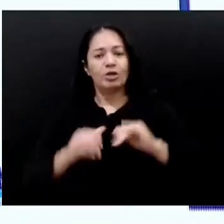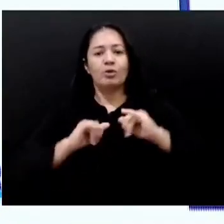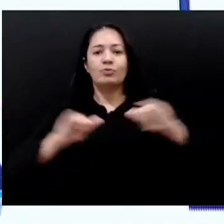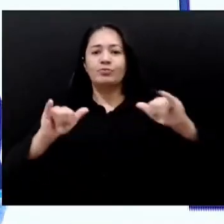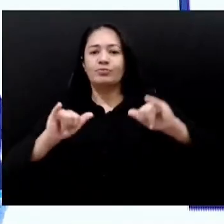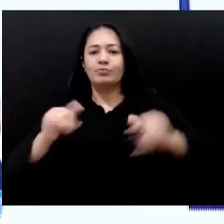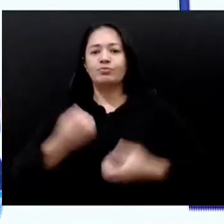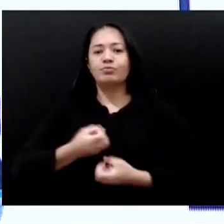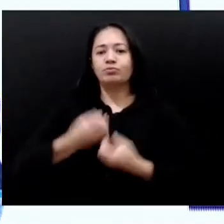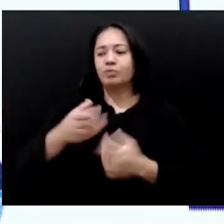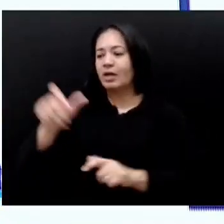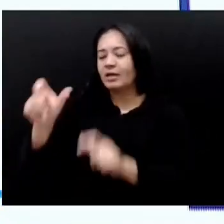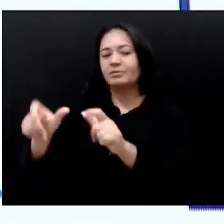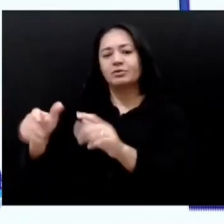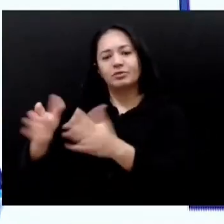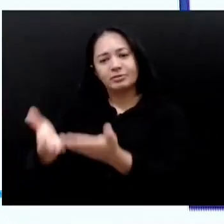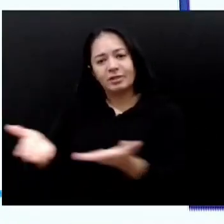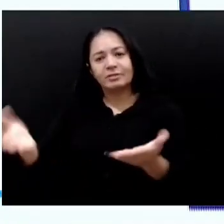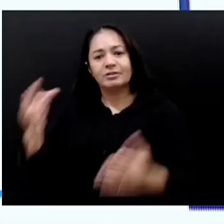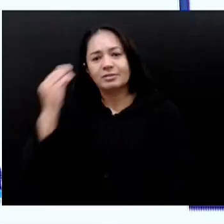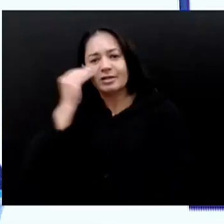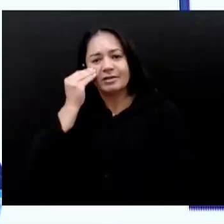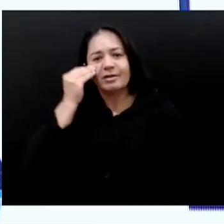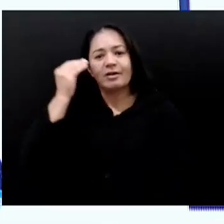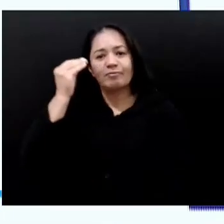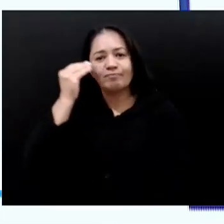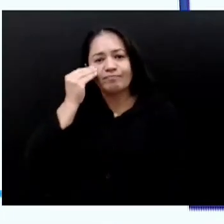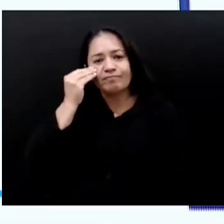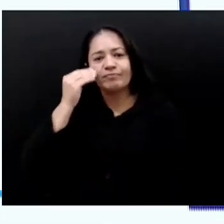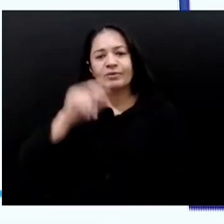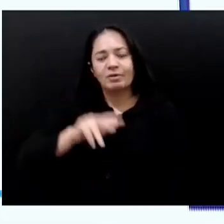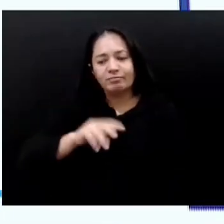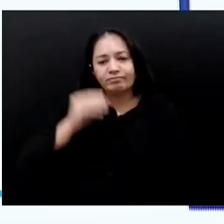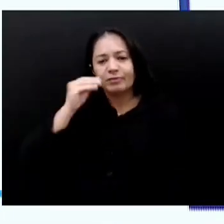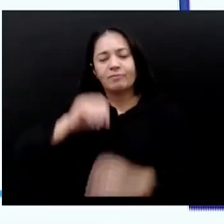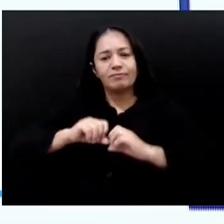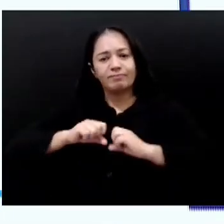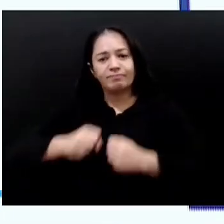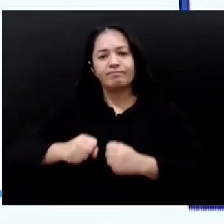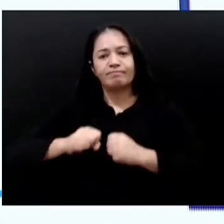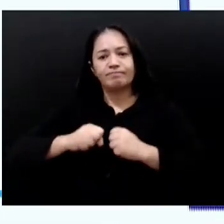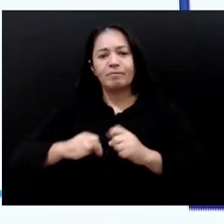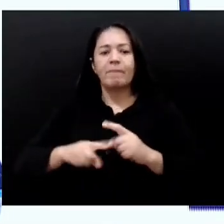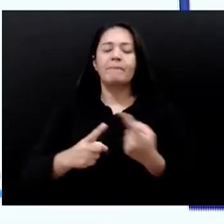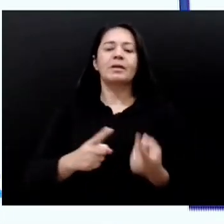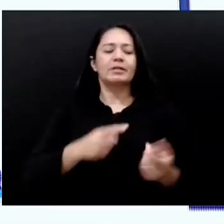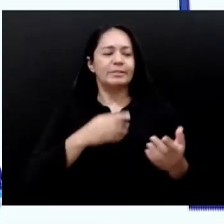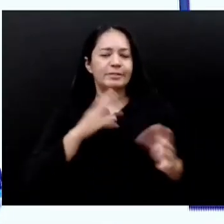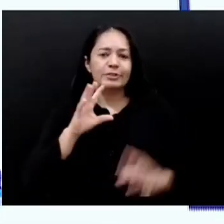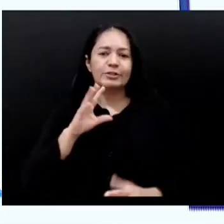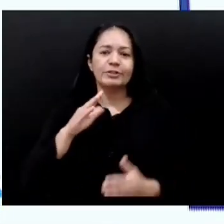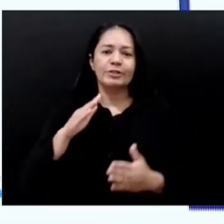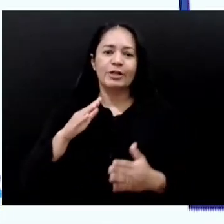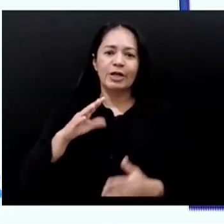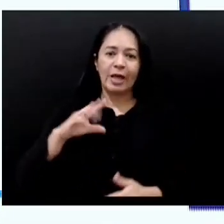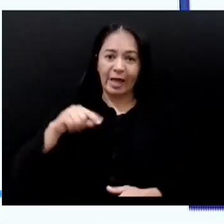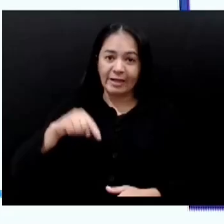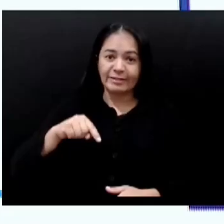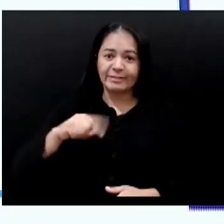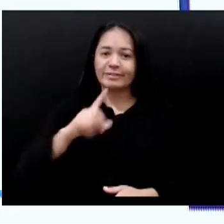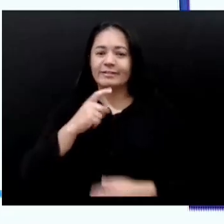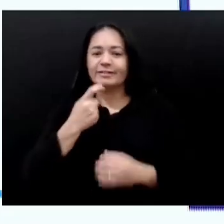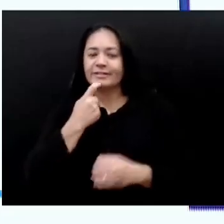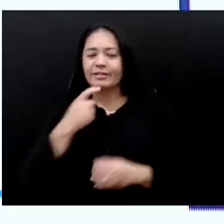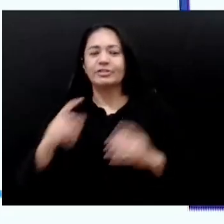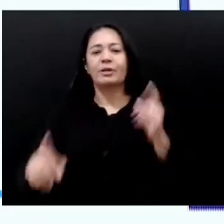aí, tentando, caindo, se levantando, mas encontra na cidade, na família, né,